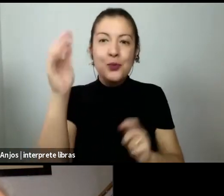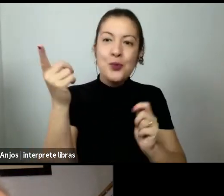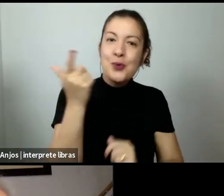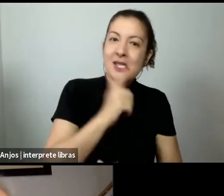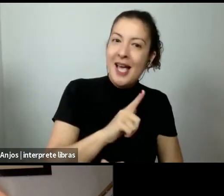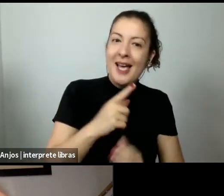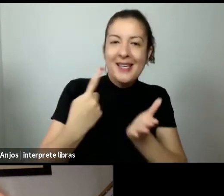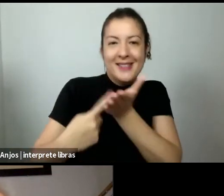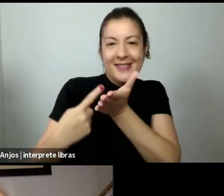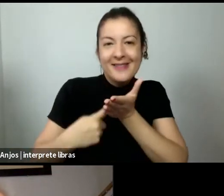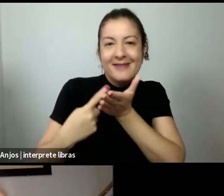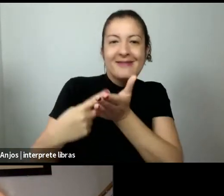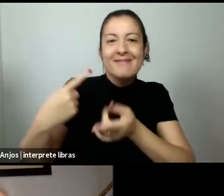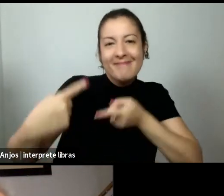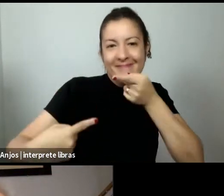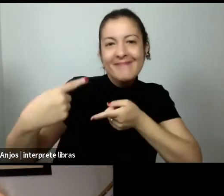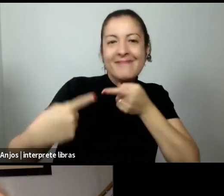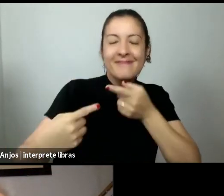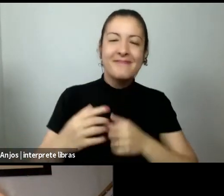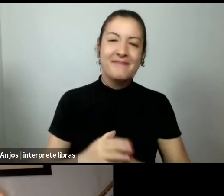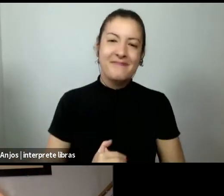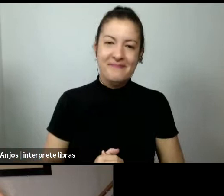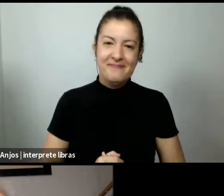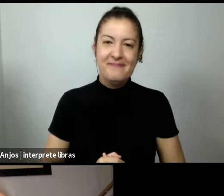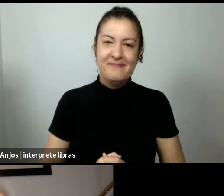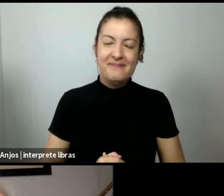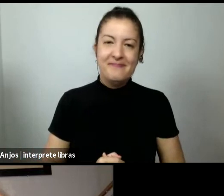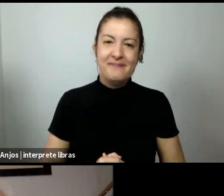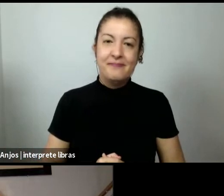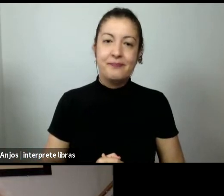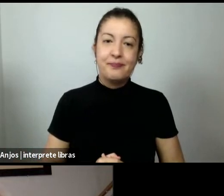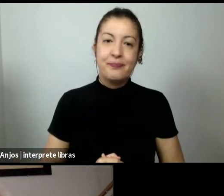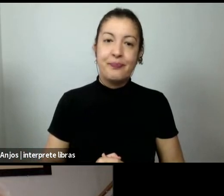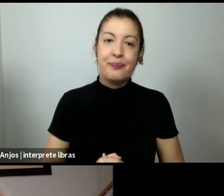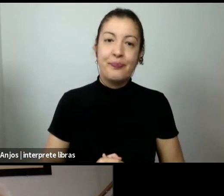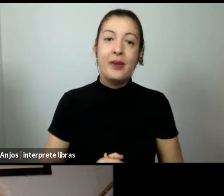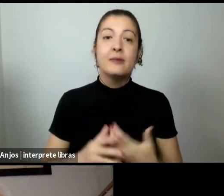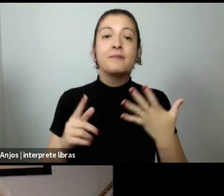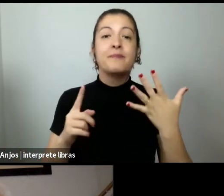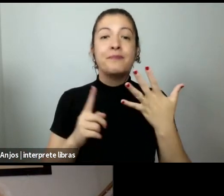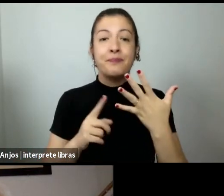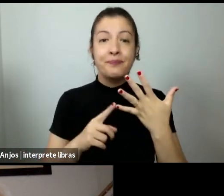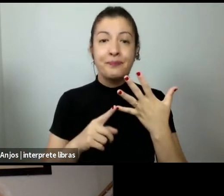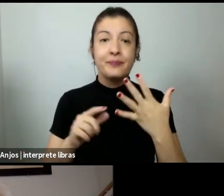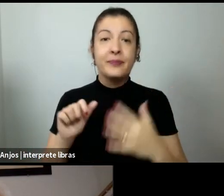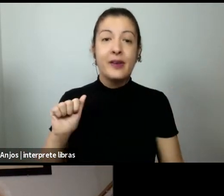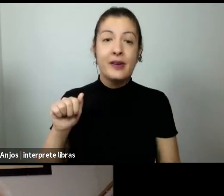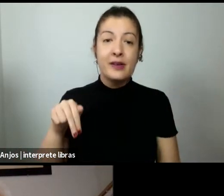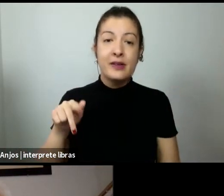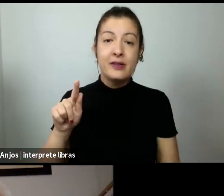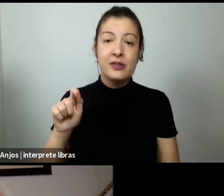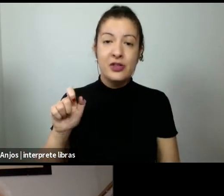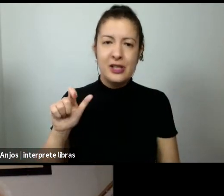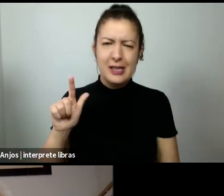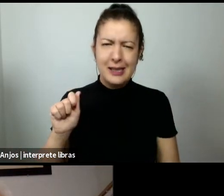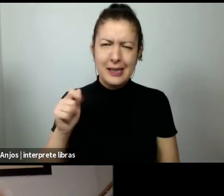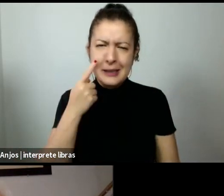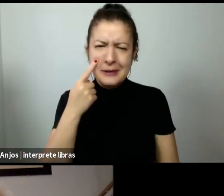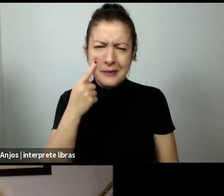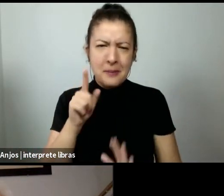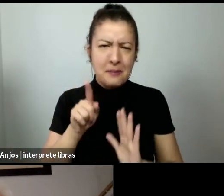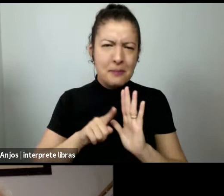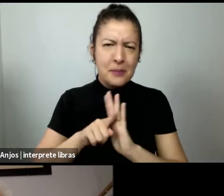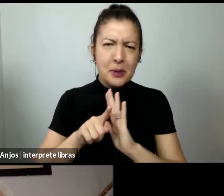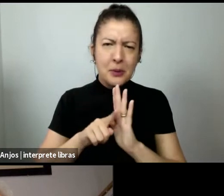E aí a gente tem também mais uma perguntinha aqui da Ângela Silva. Como é que está o nosso tempo aí de